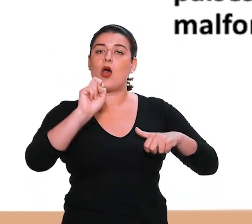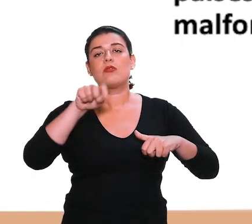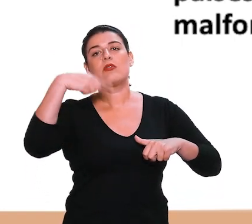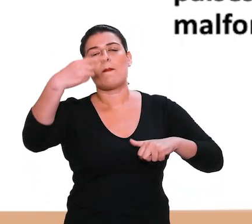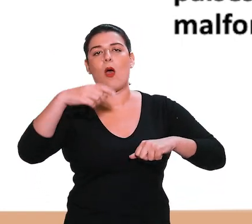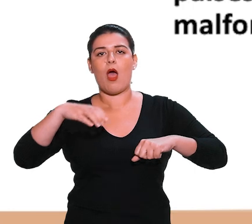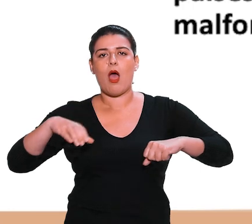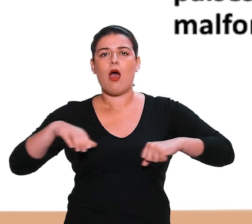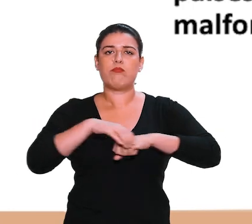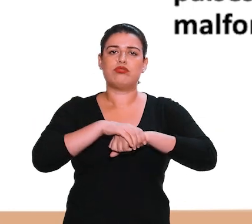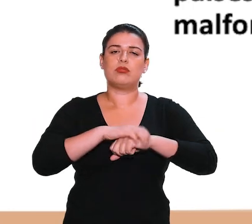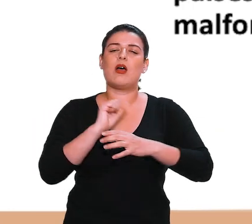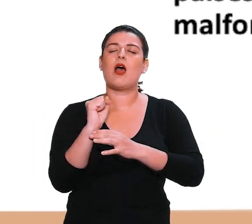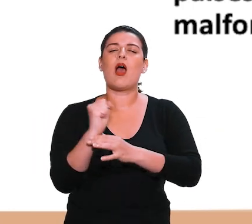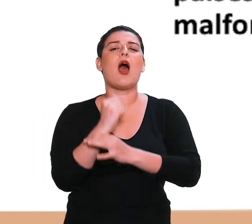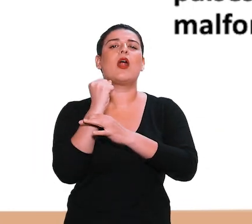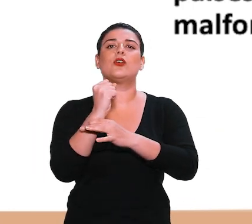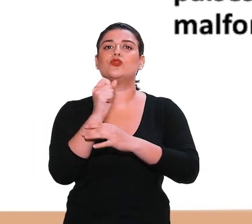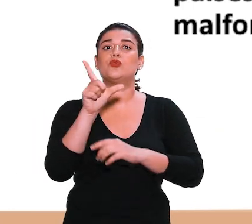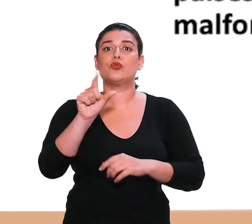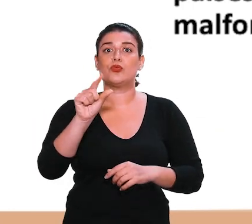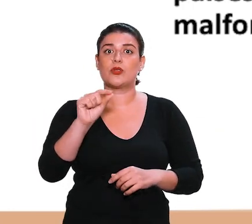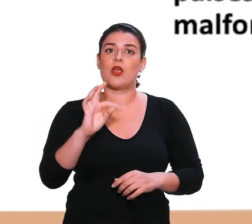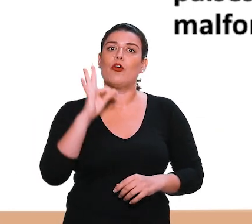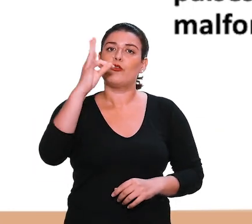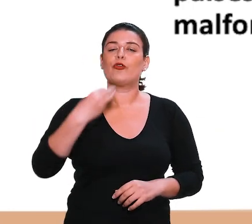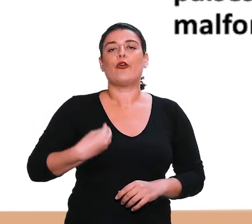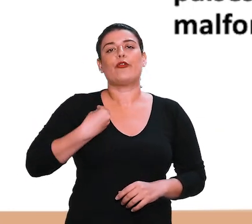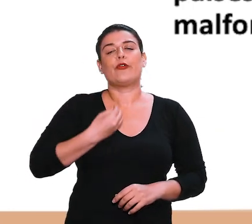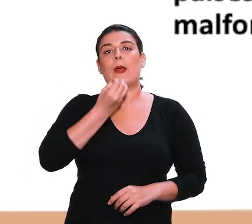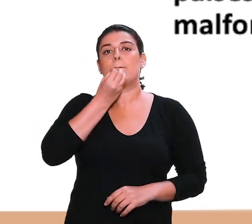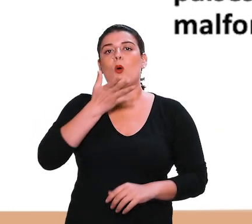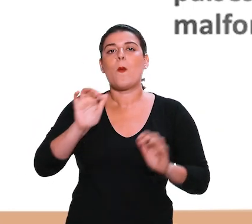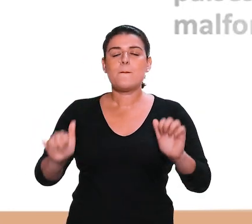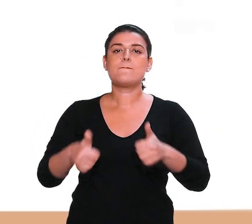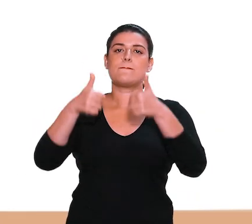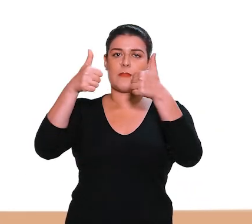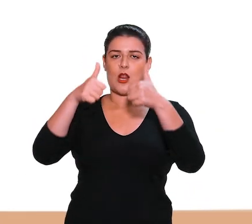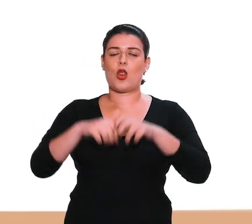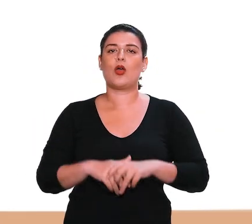depois, para garantir que esse paciente ele possa ter uma vida e uma funcionalidade bem melhores.